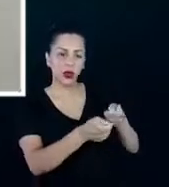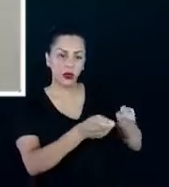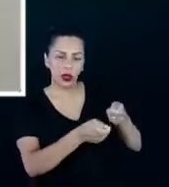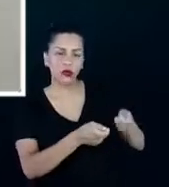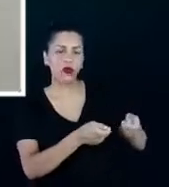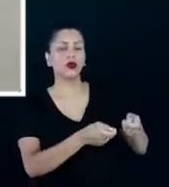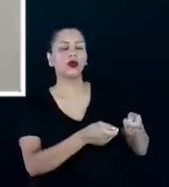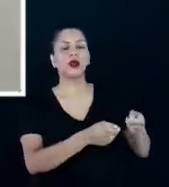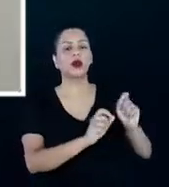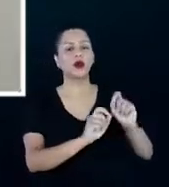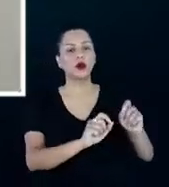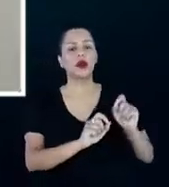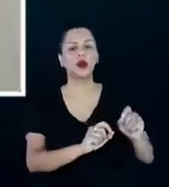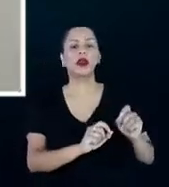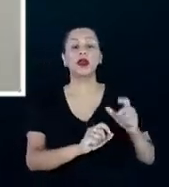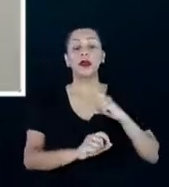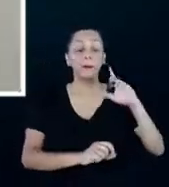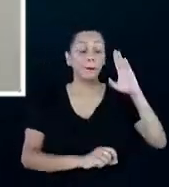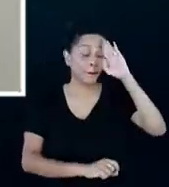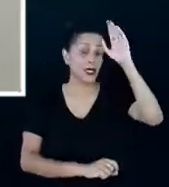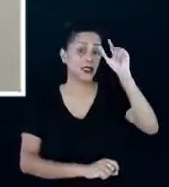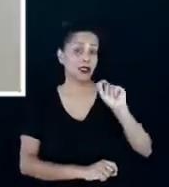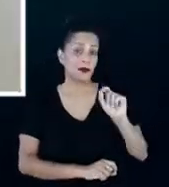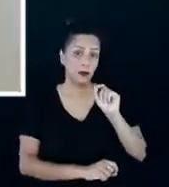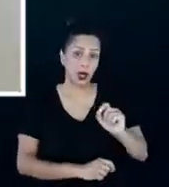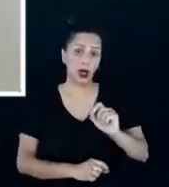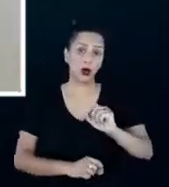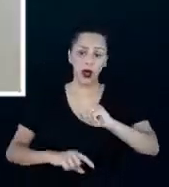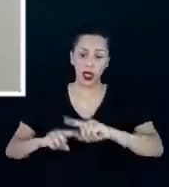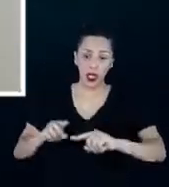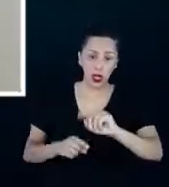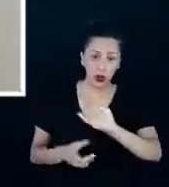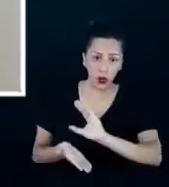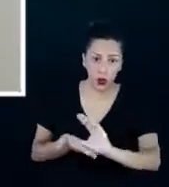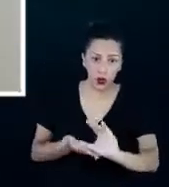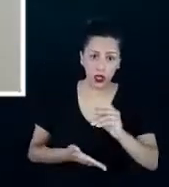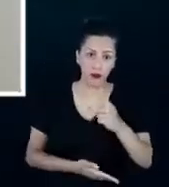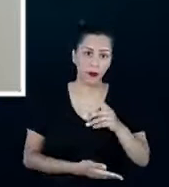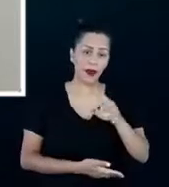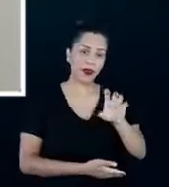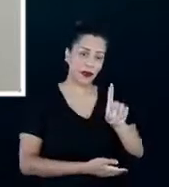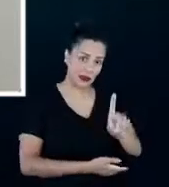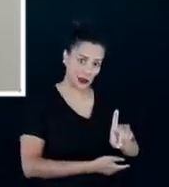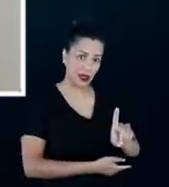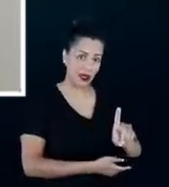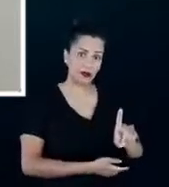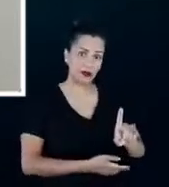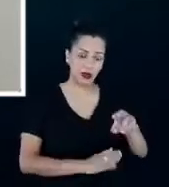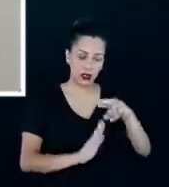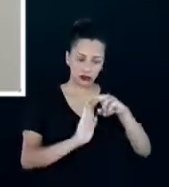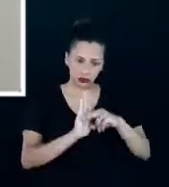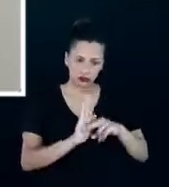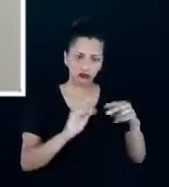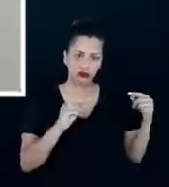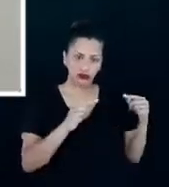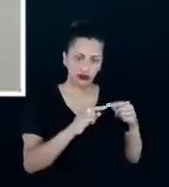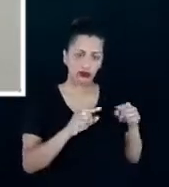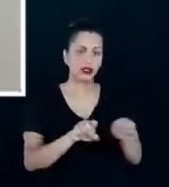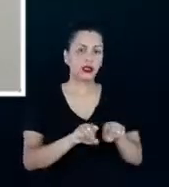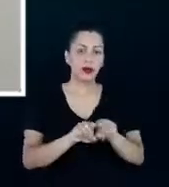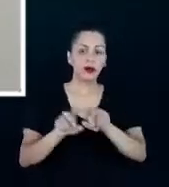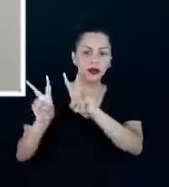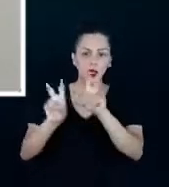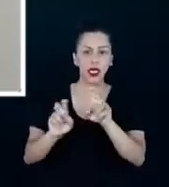né, dos recursos de P&D regulado, tanto no setor elétrico quanto no setor de óleo e gás, para temas relativos à transição